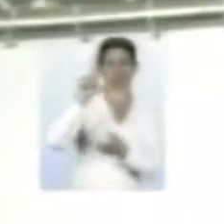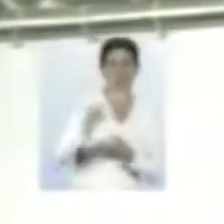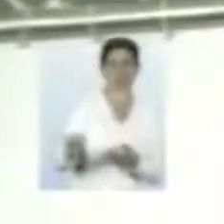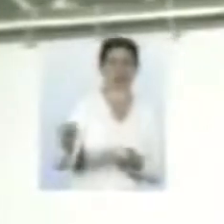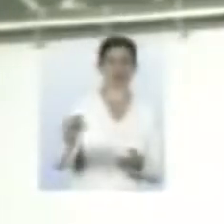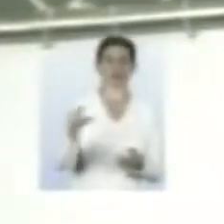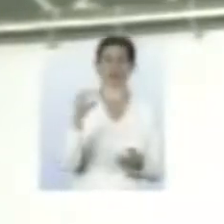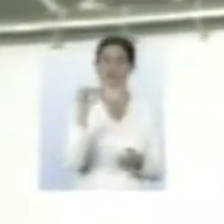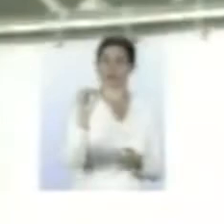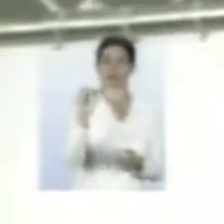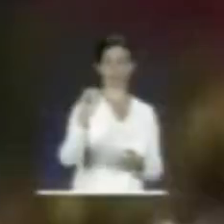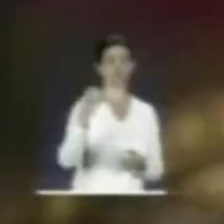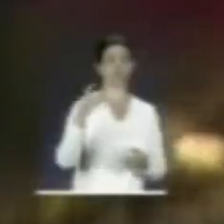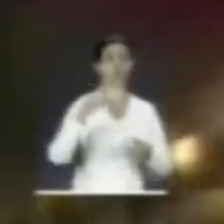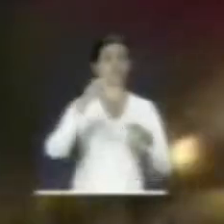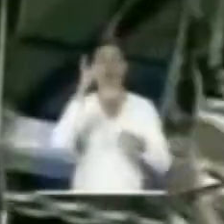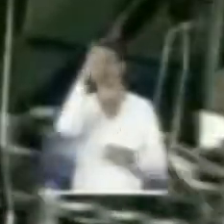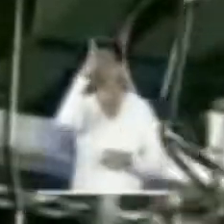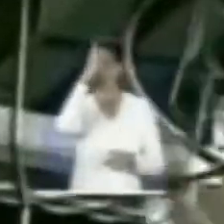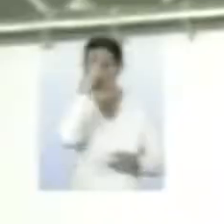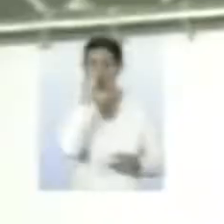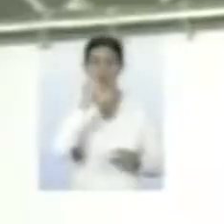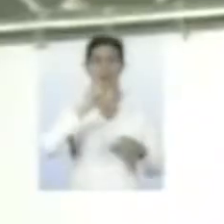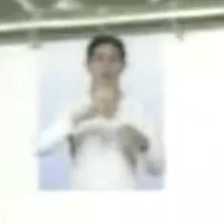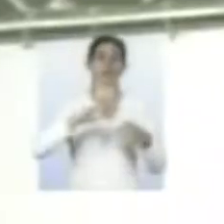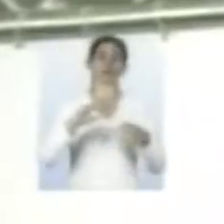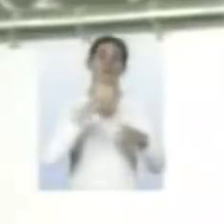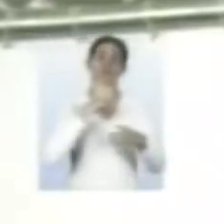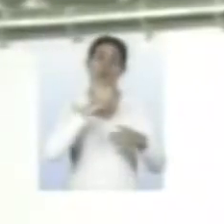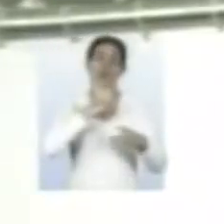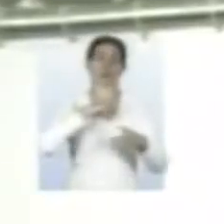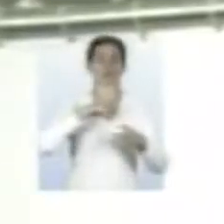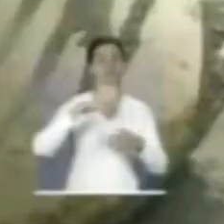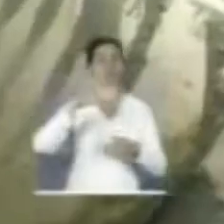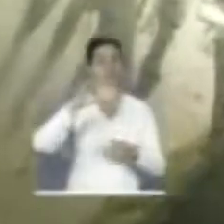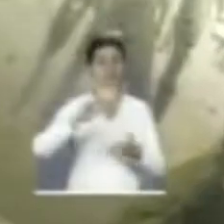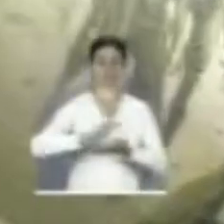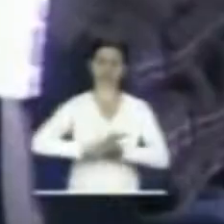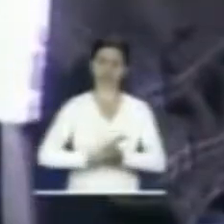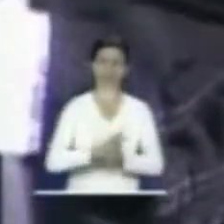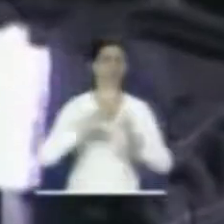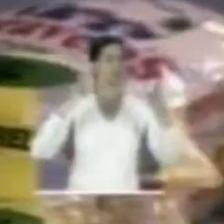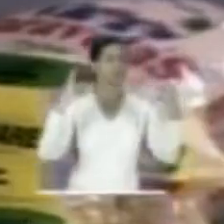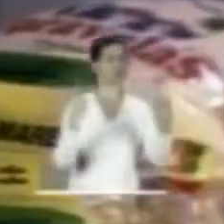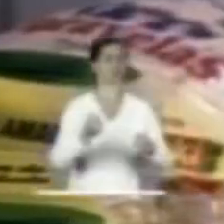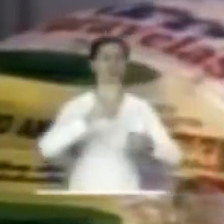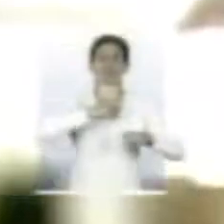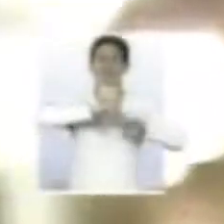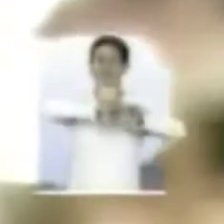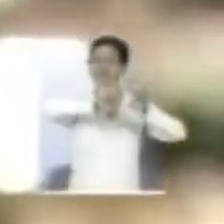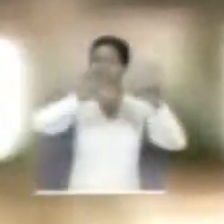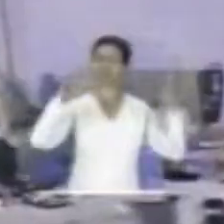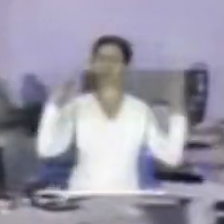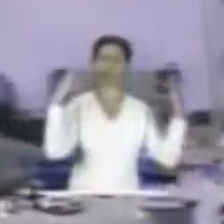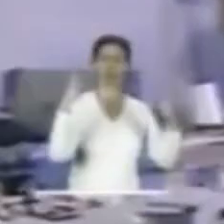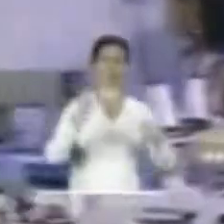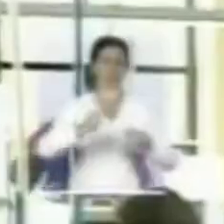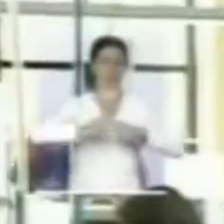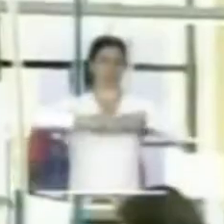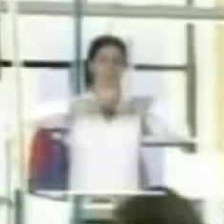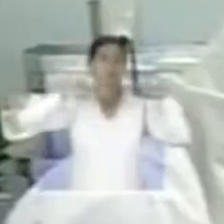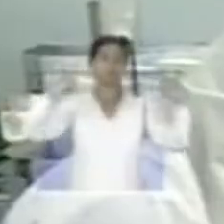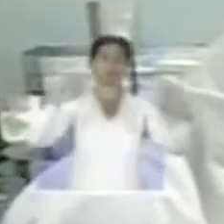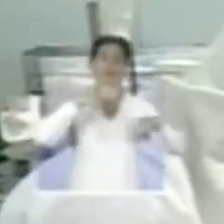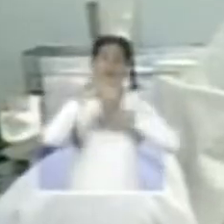Da farinha de trigo, zero. Feijão, frango. Do macarrão. Zero. Cimento de mais de 200 produtos, tudo